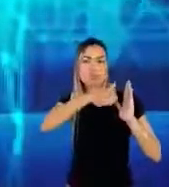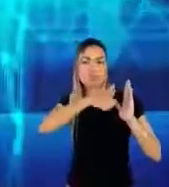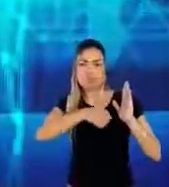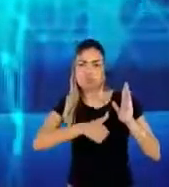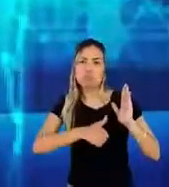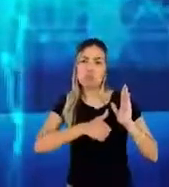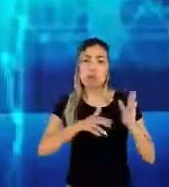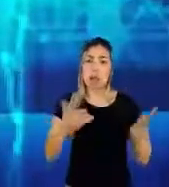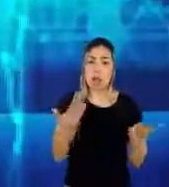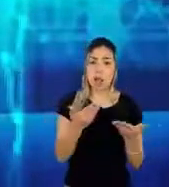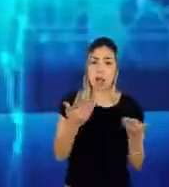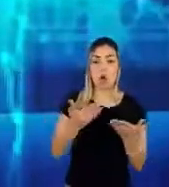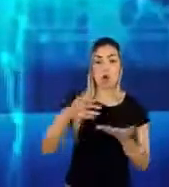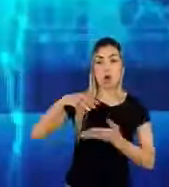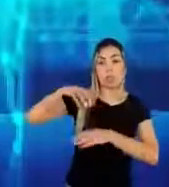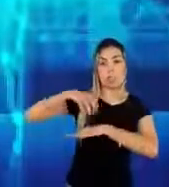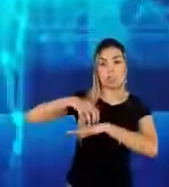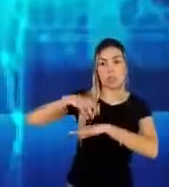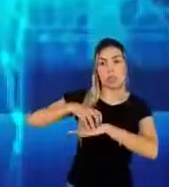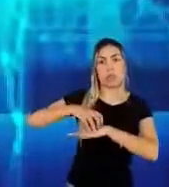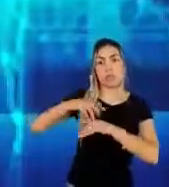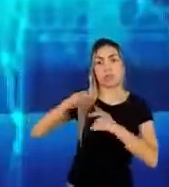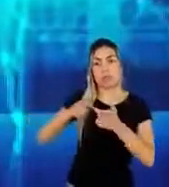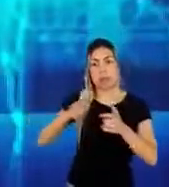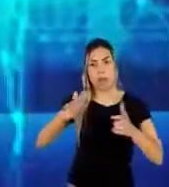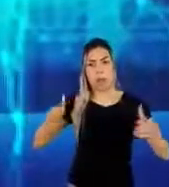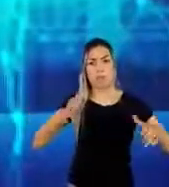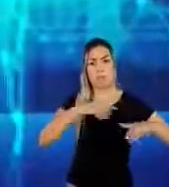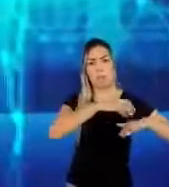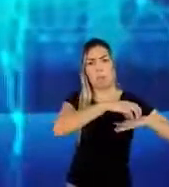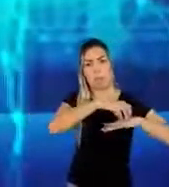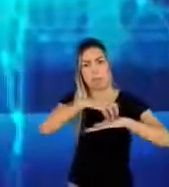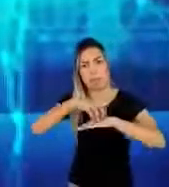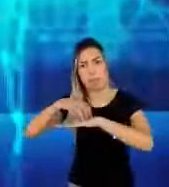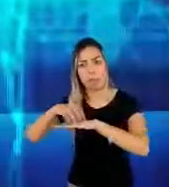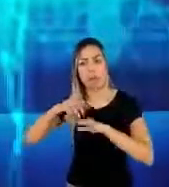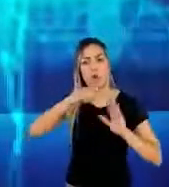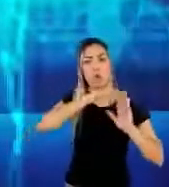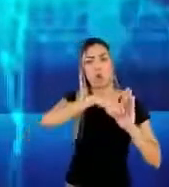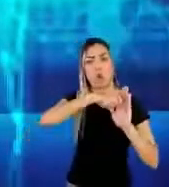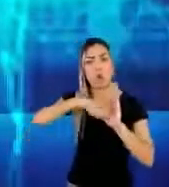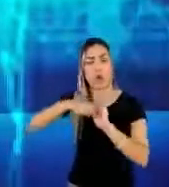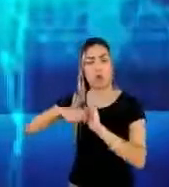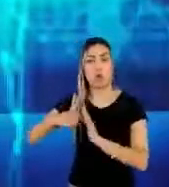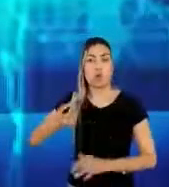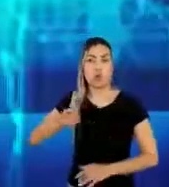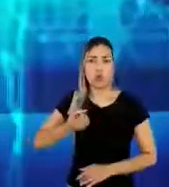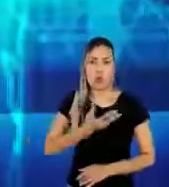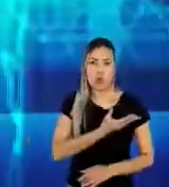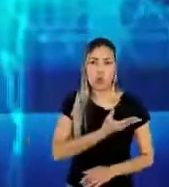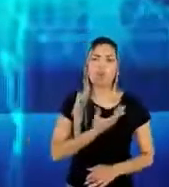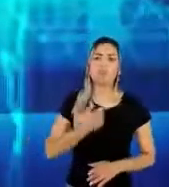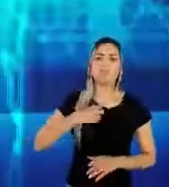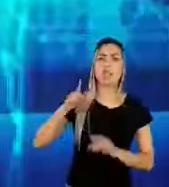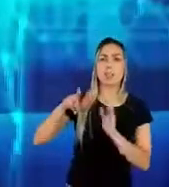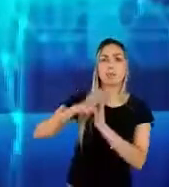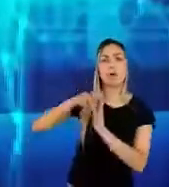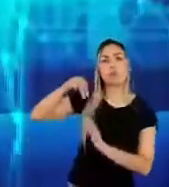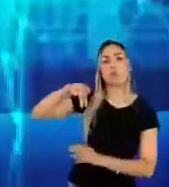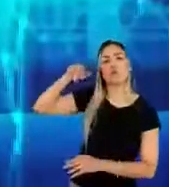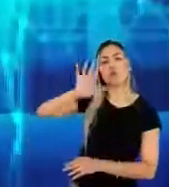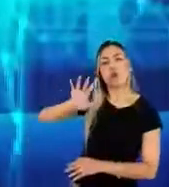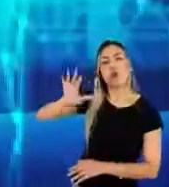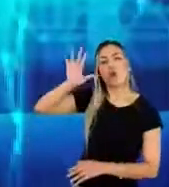do setor ela foi calcada na contratação pela distribuidora. Então, nós temos as usinas estruturantes do Norte, Belo Monte,